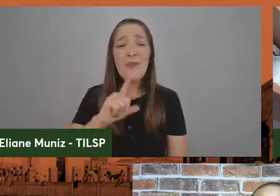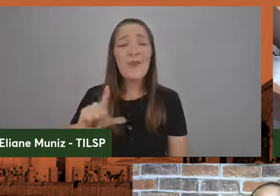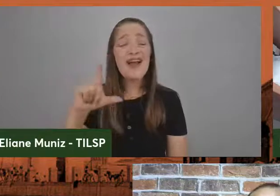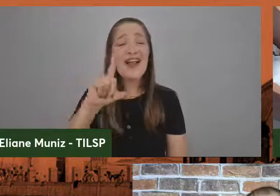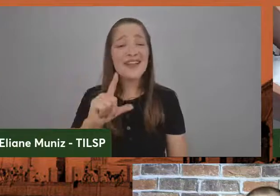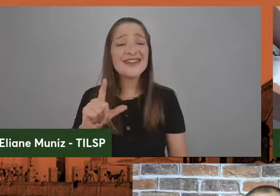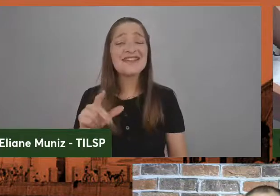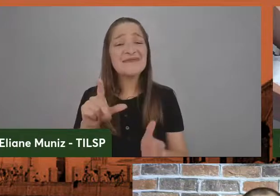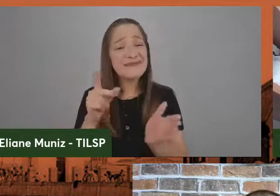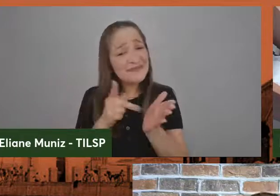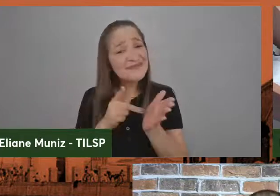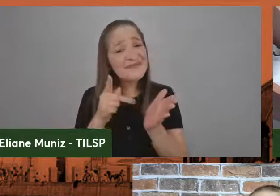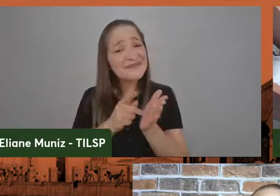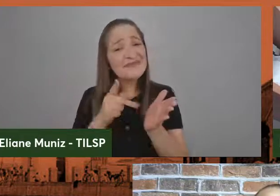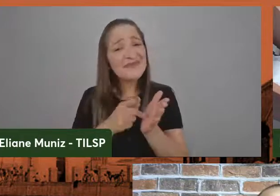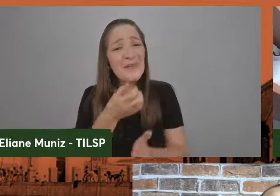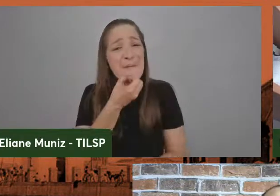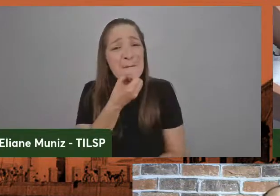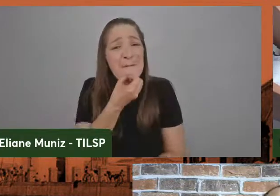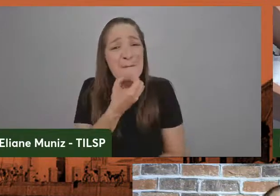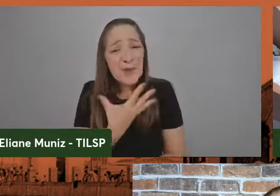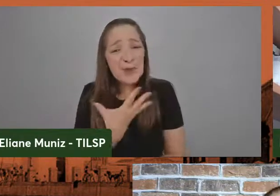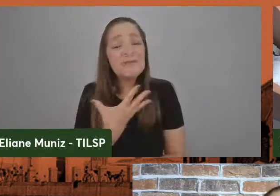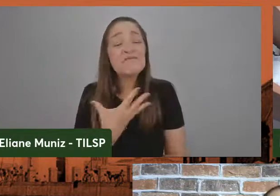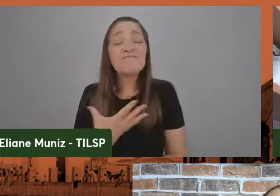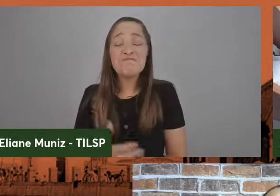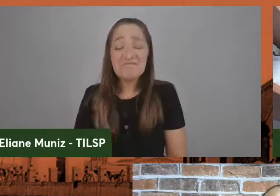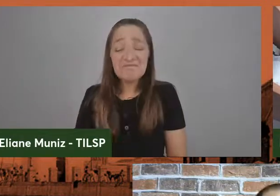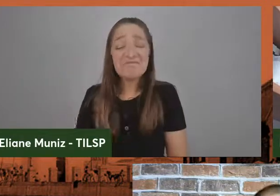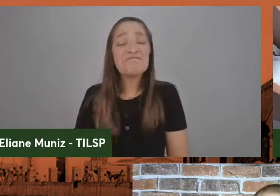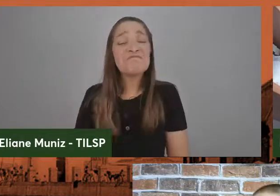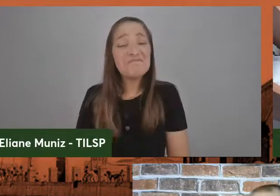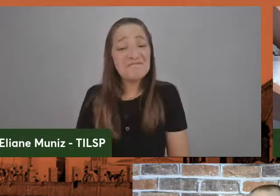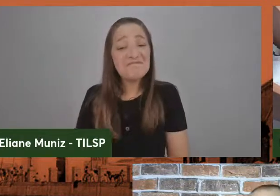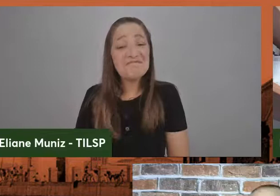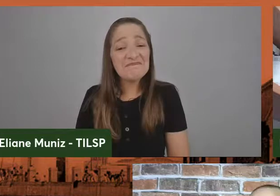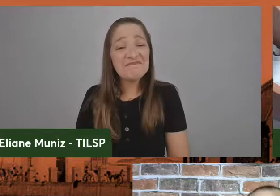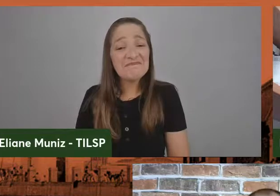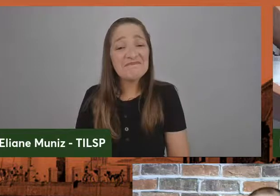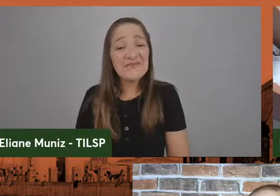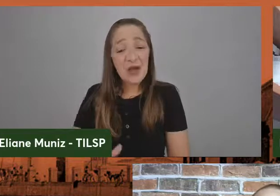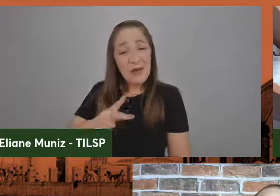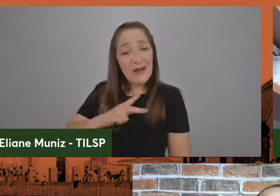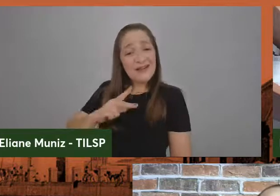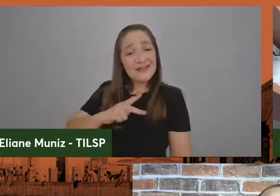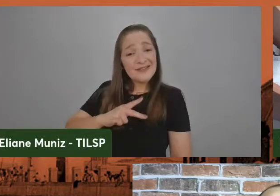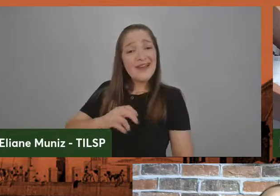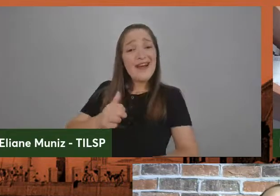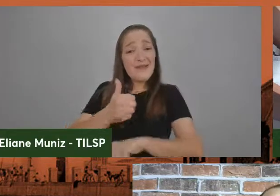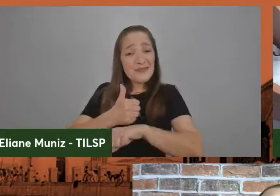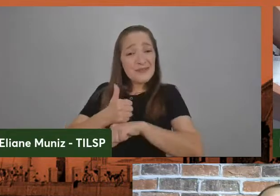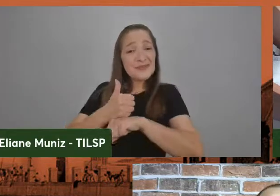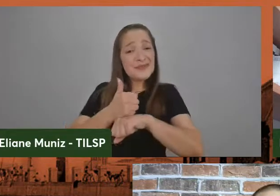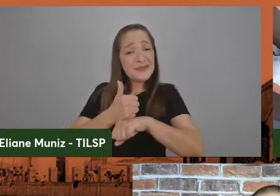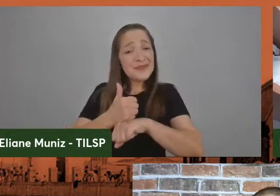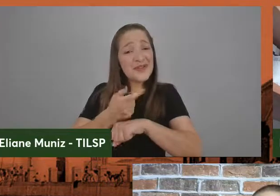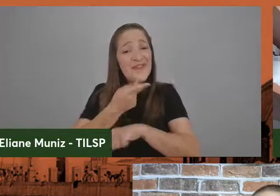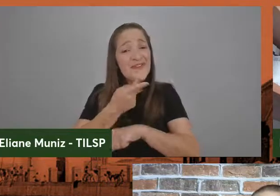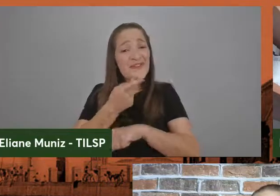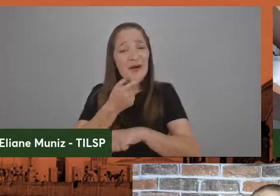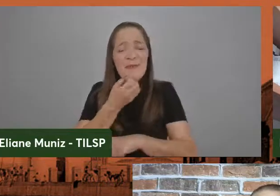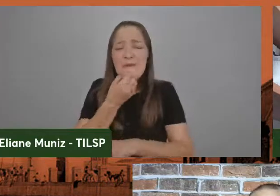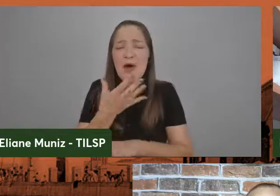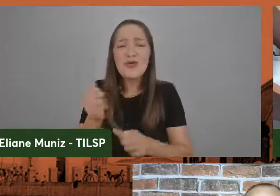e realmente é muito, muito bom, né, pessoalmente falando, profissionalmente falando, é muito bom estar aqui conversando contigo hoje, Milton.